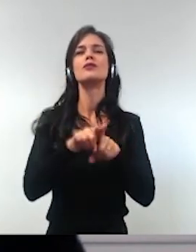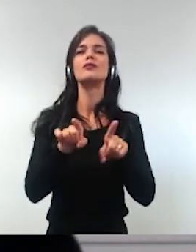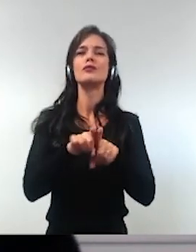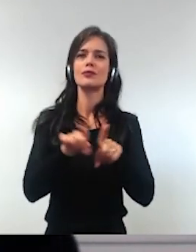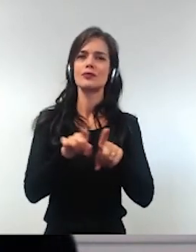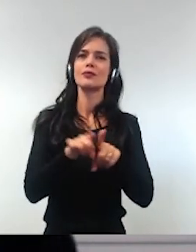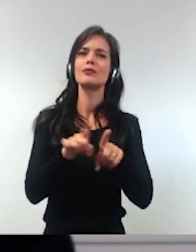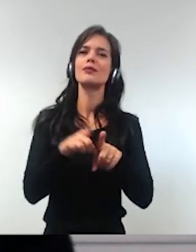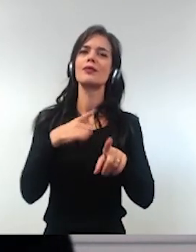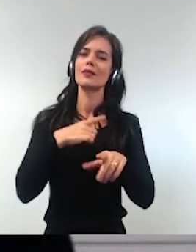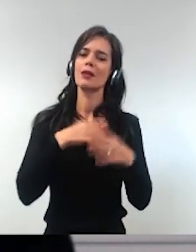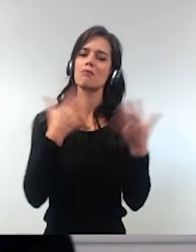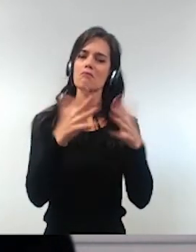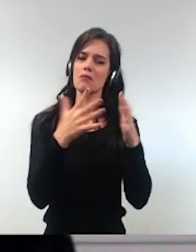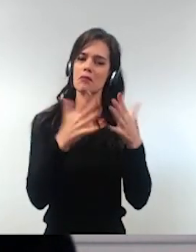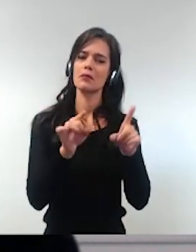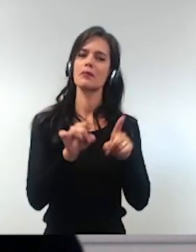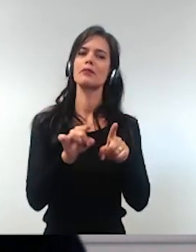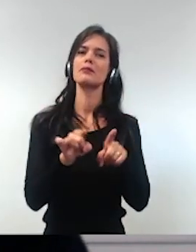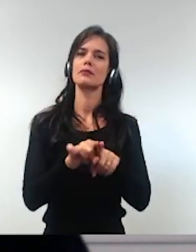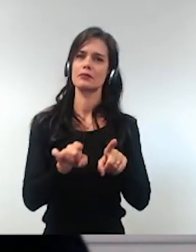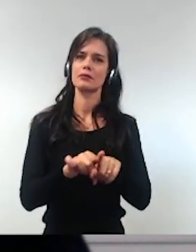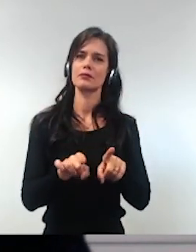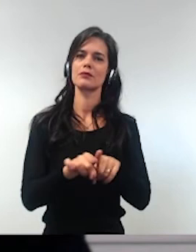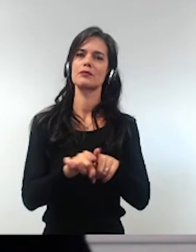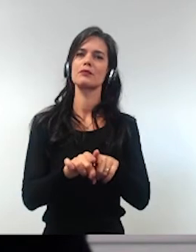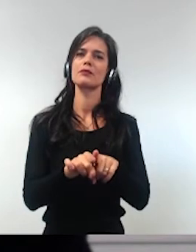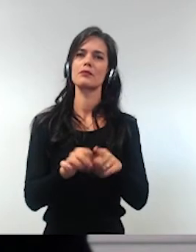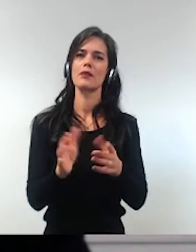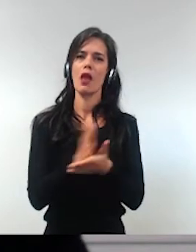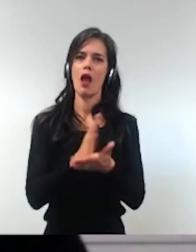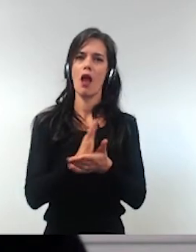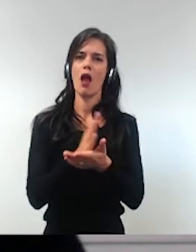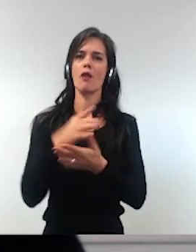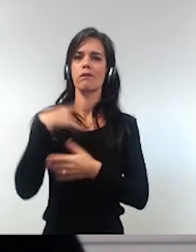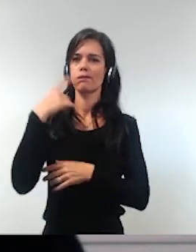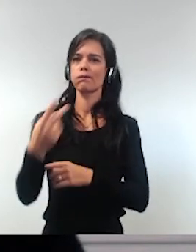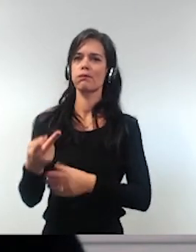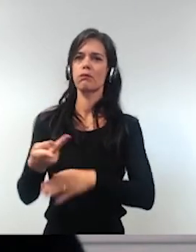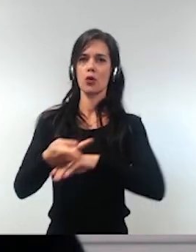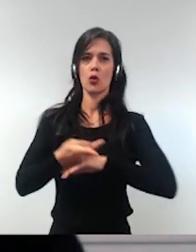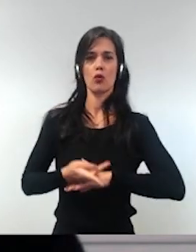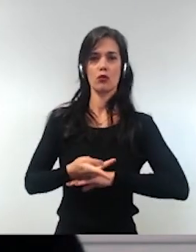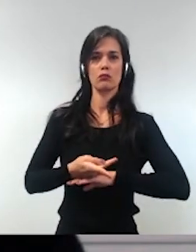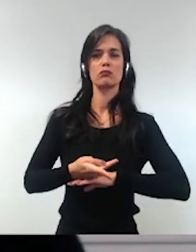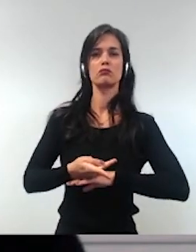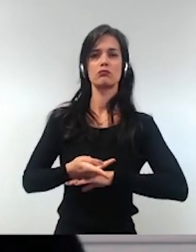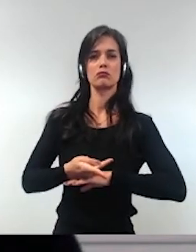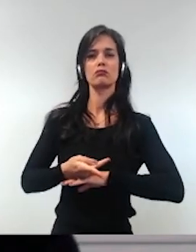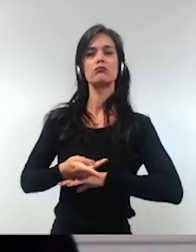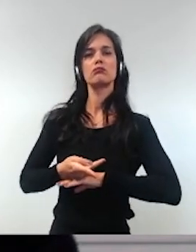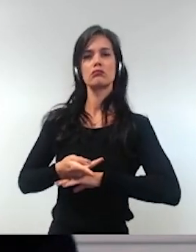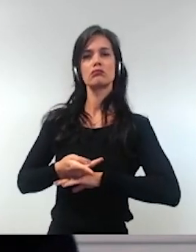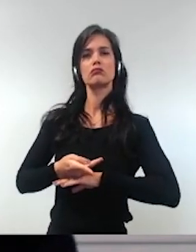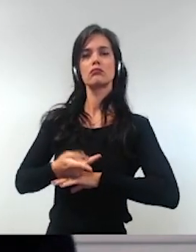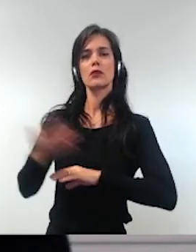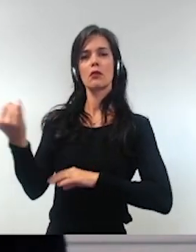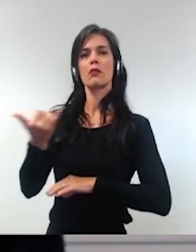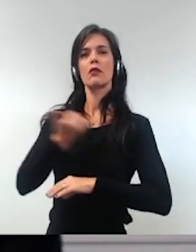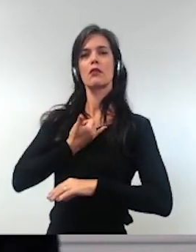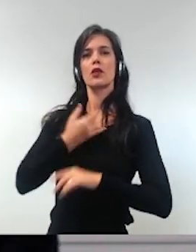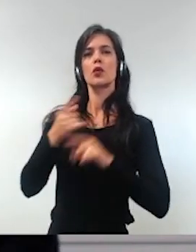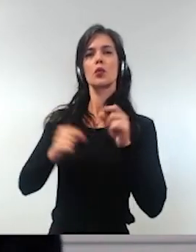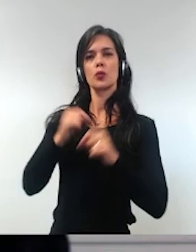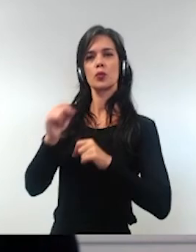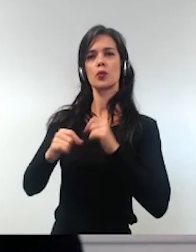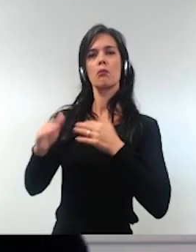também fazem seus elogios. Alguns me procuraram para registrar os avanços, não